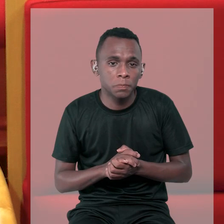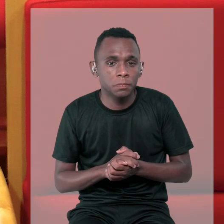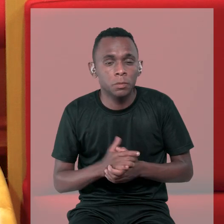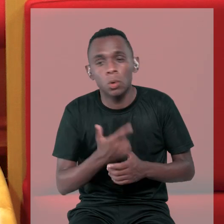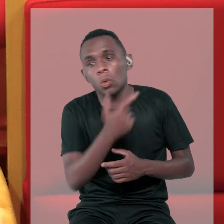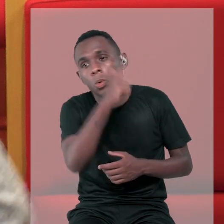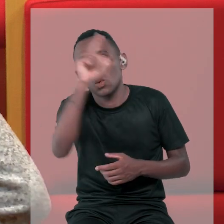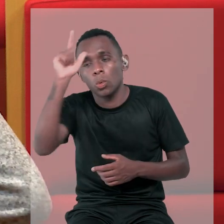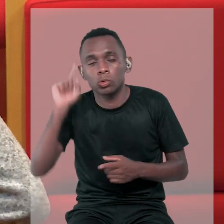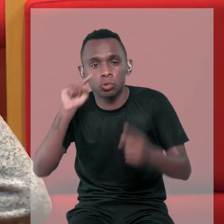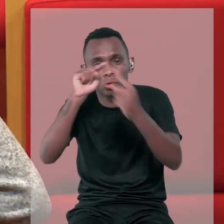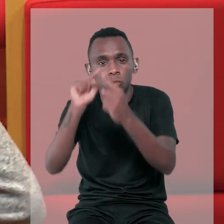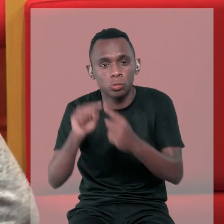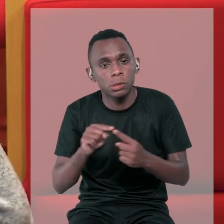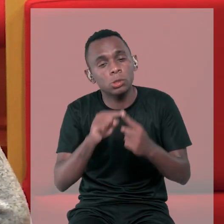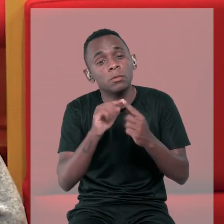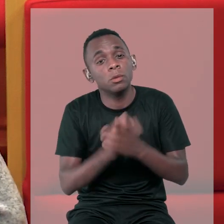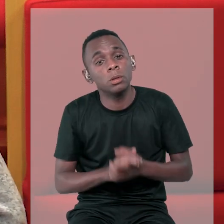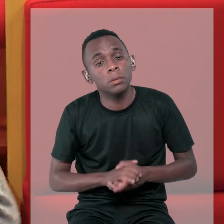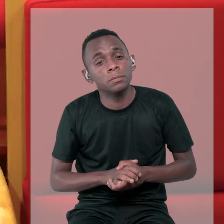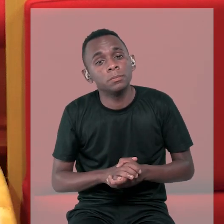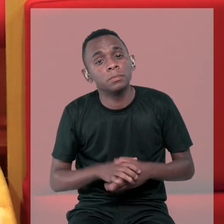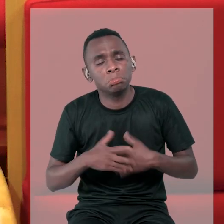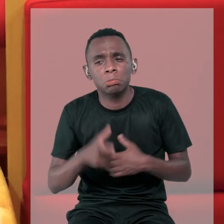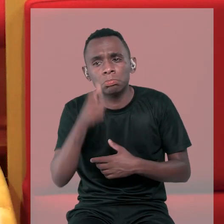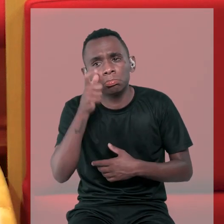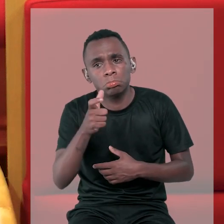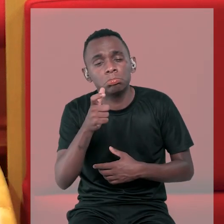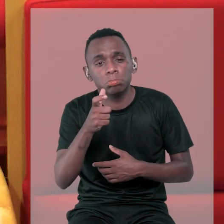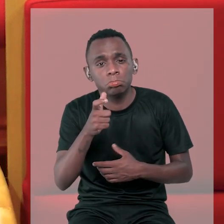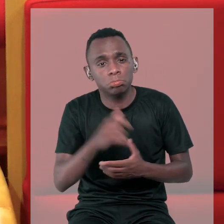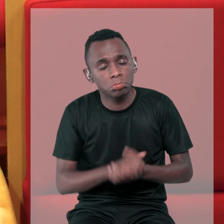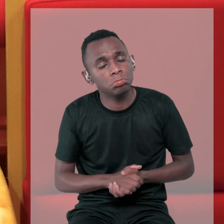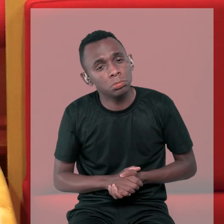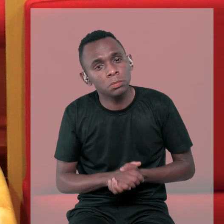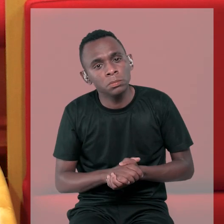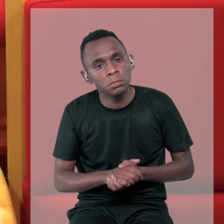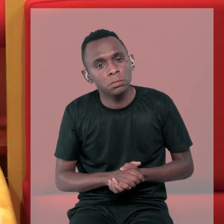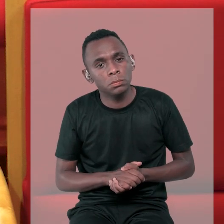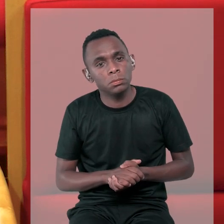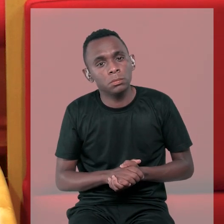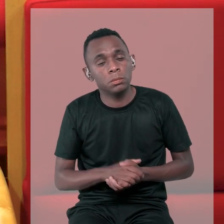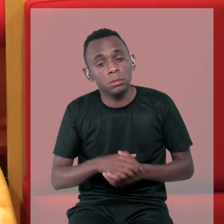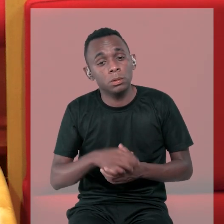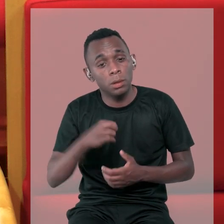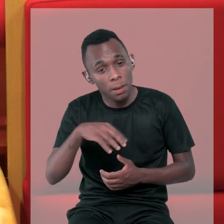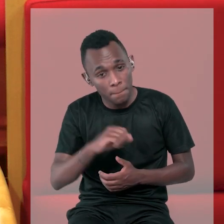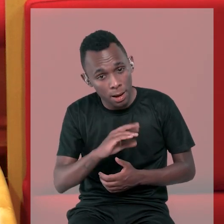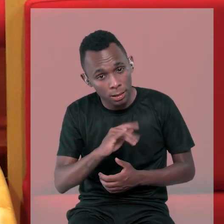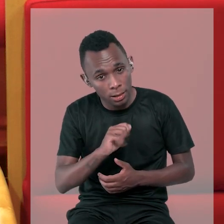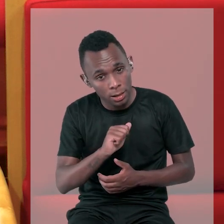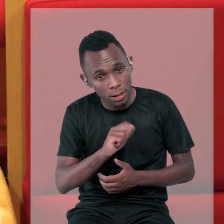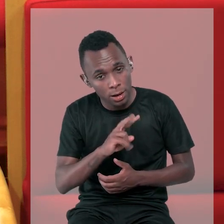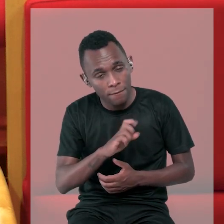assim. E, curiosamente, pelo menos Maquiavel, assim, que você domina mais que